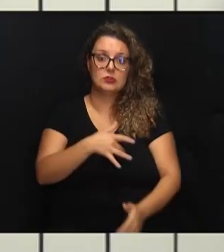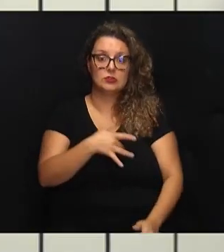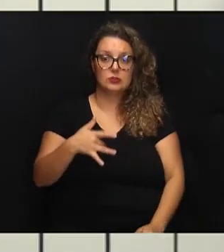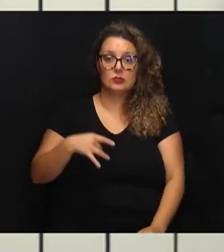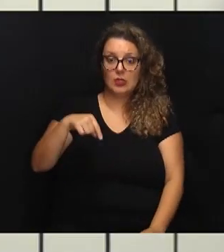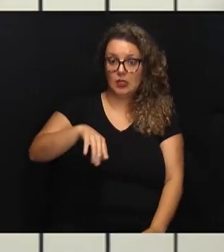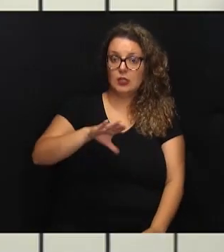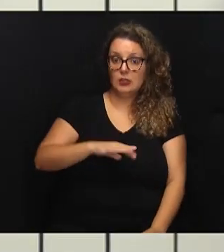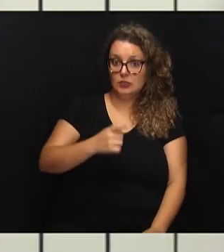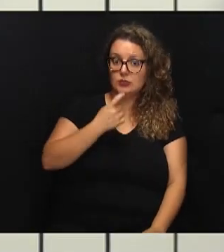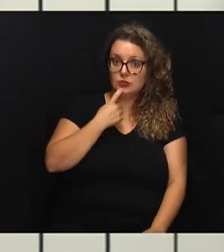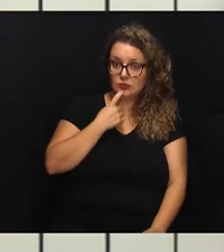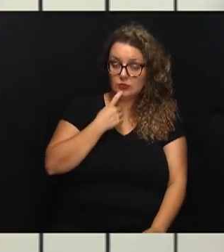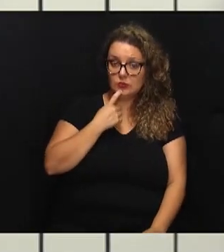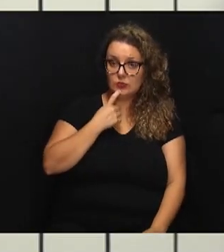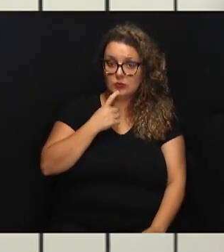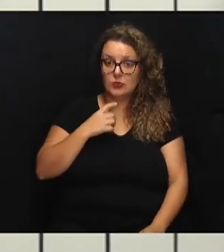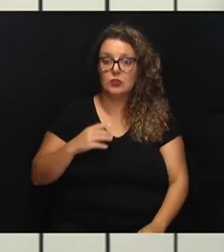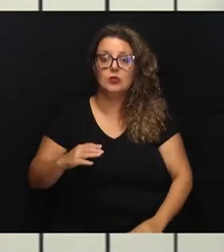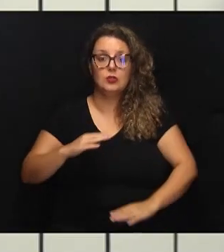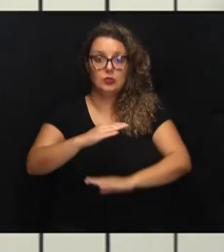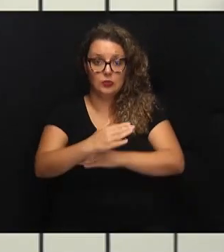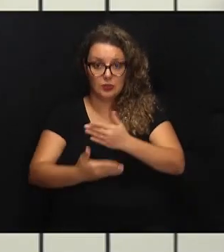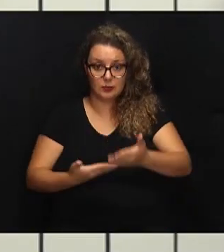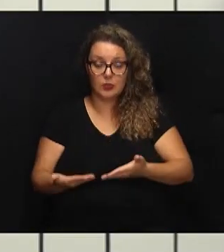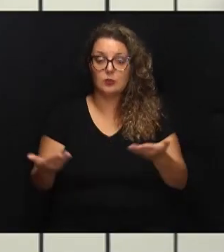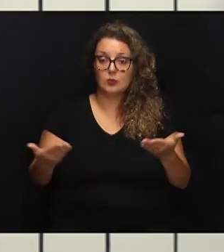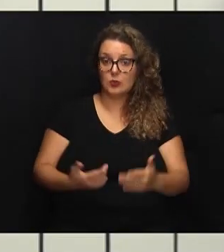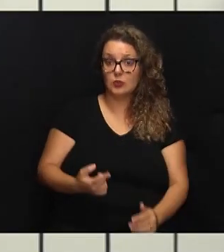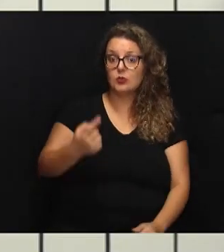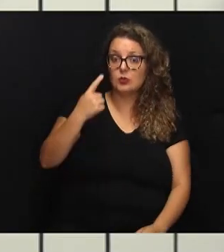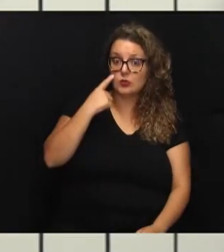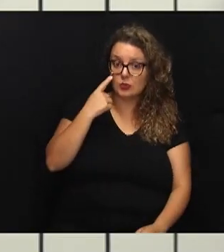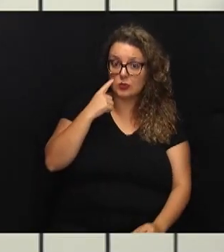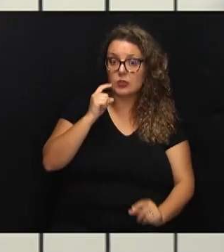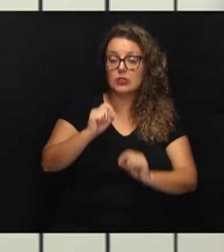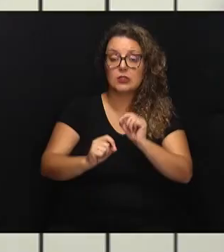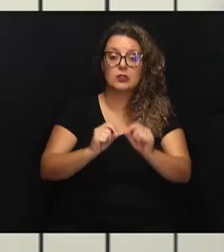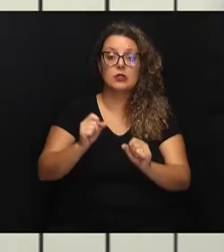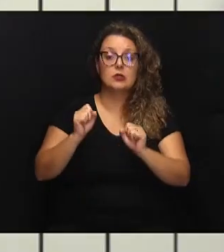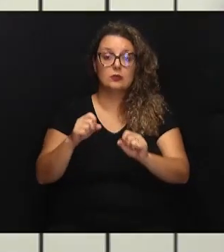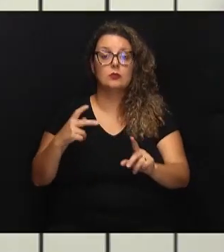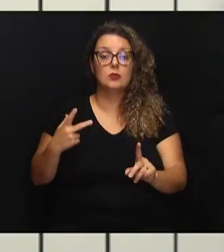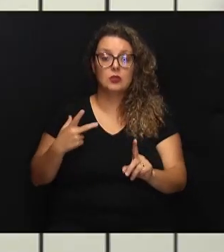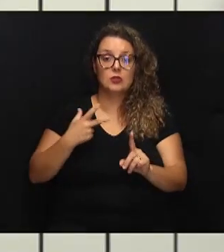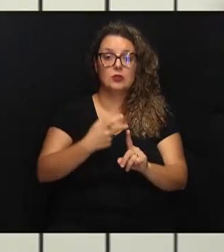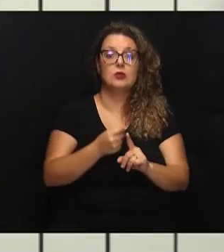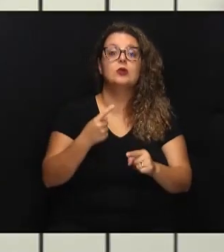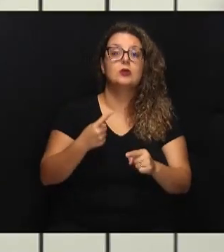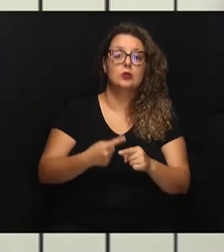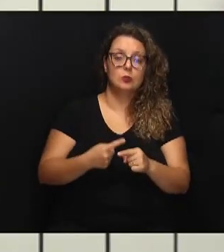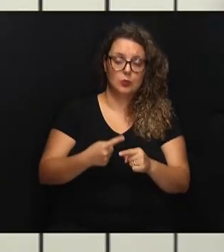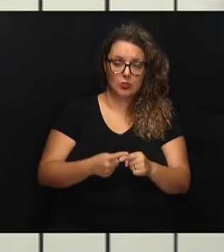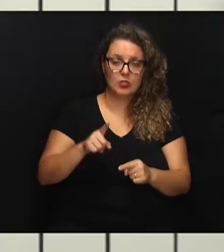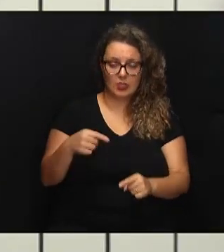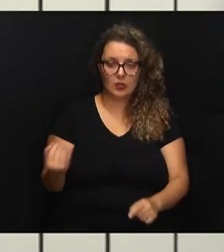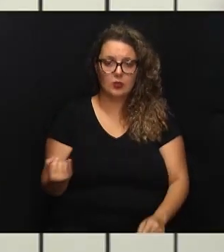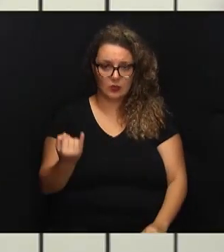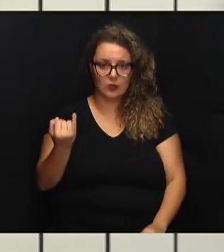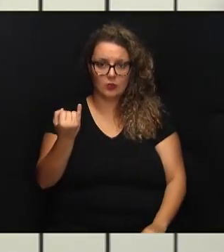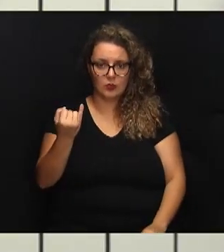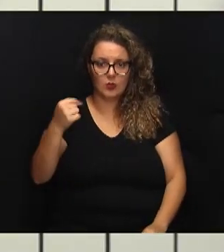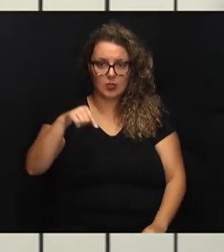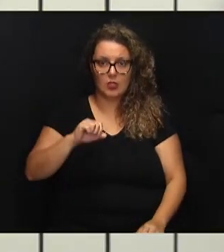de Campinas. E no Câmara Serviço de hoje, você confere quem pode se vacinar e por que é importante